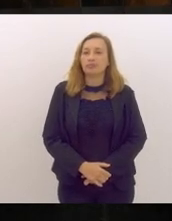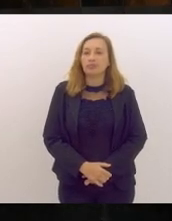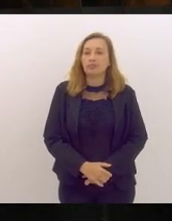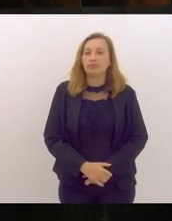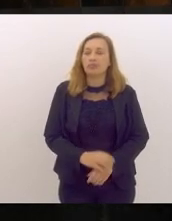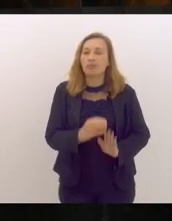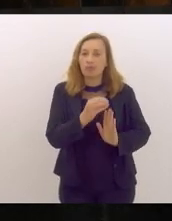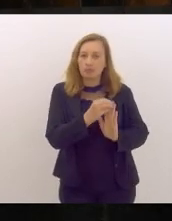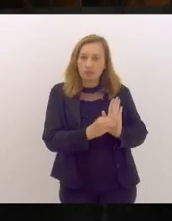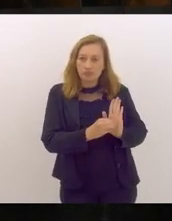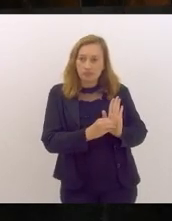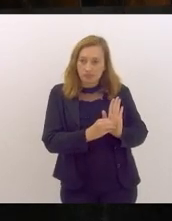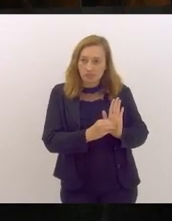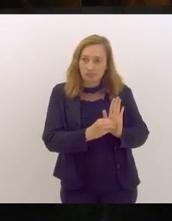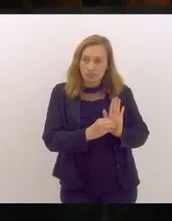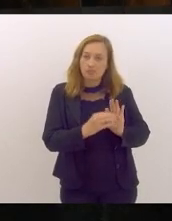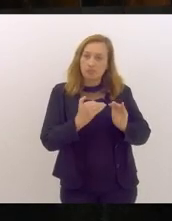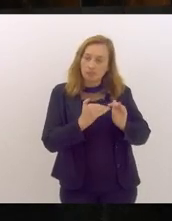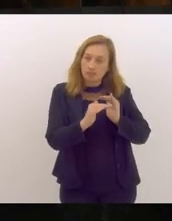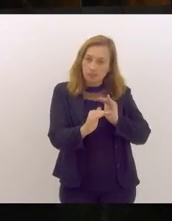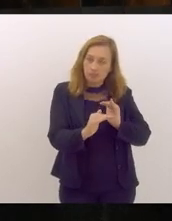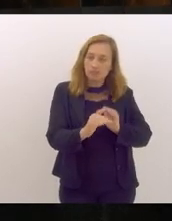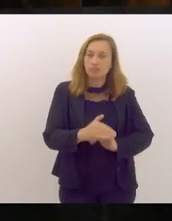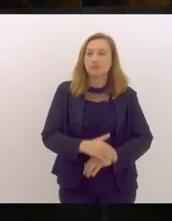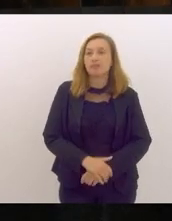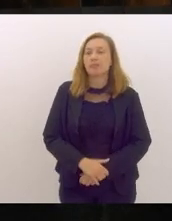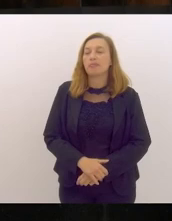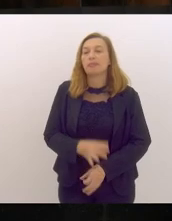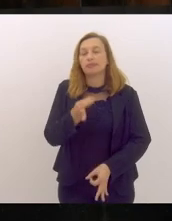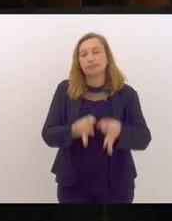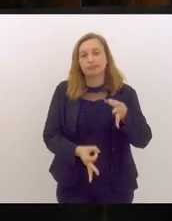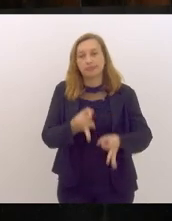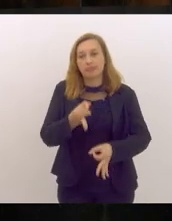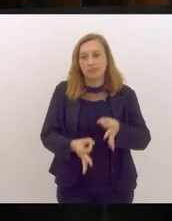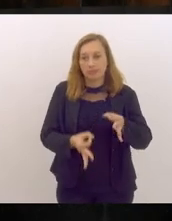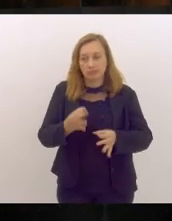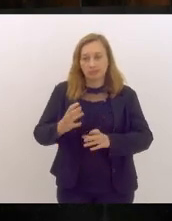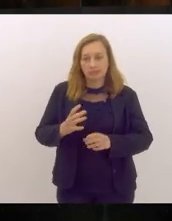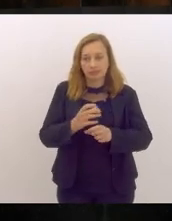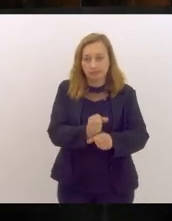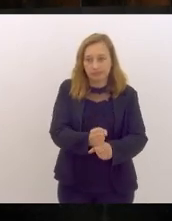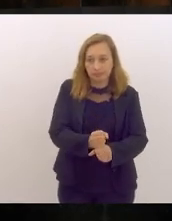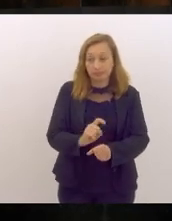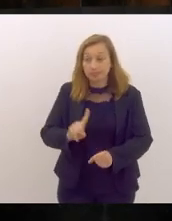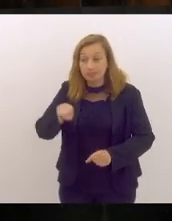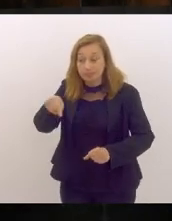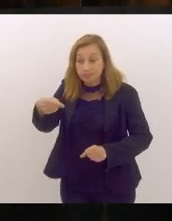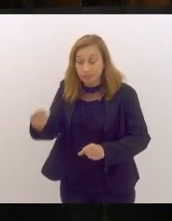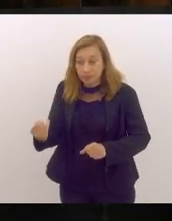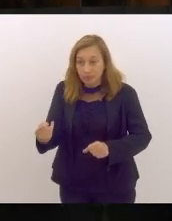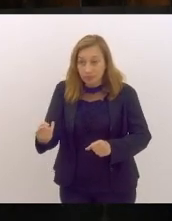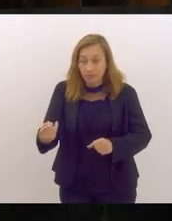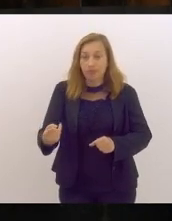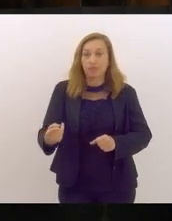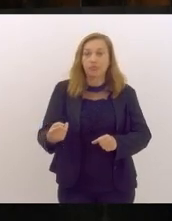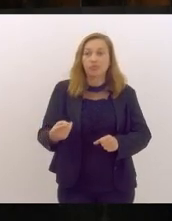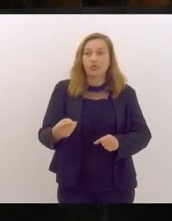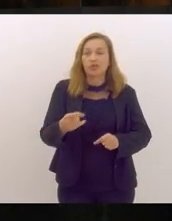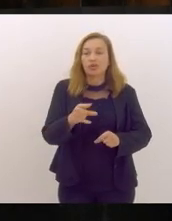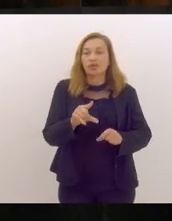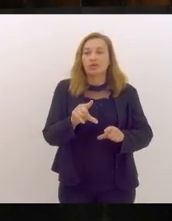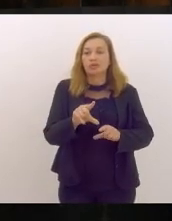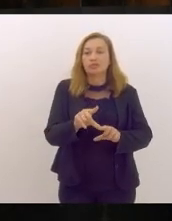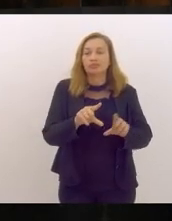Oficiamos ao Tribunal de Contas, após decisão da Comissão